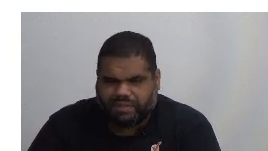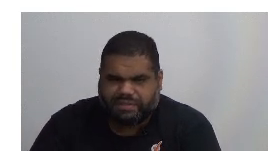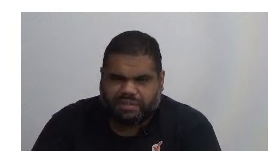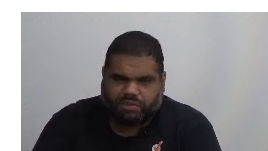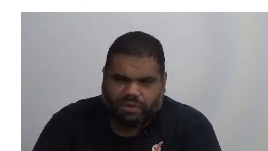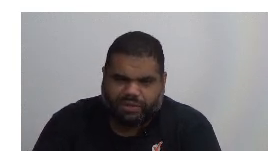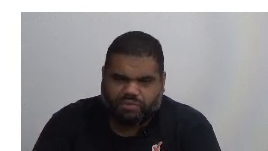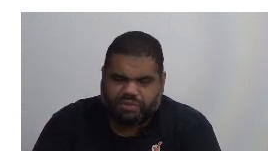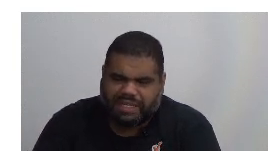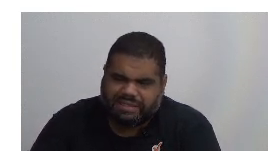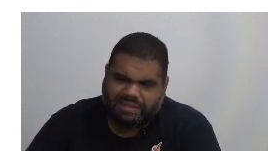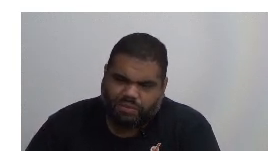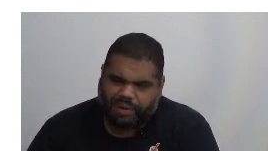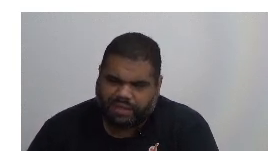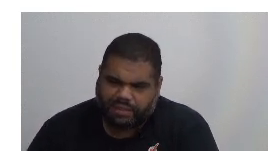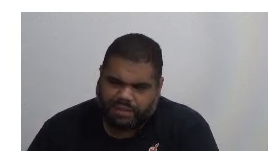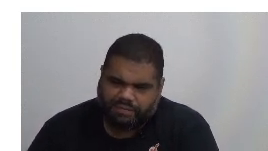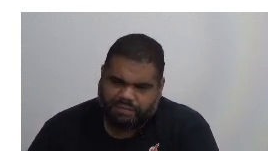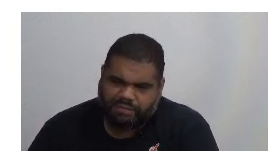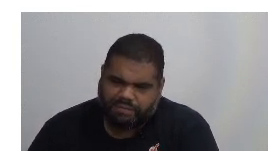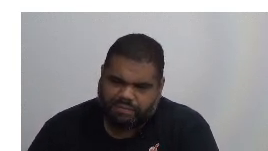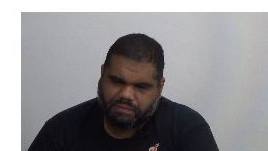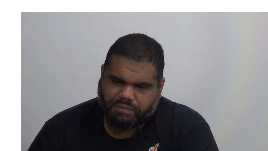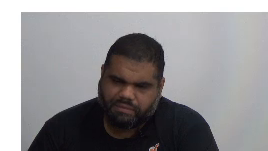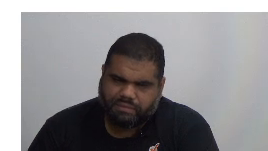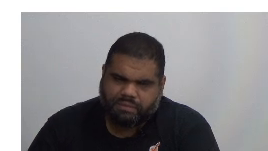Opa, 25 não, é 250, né?